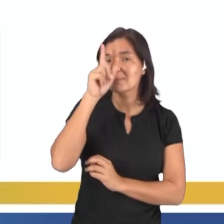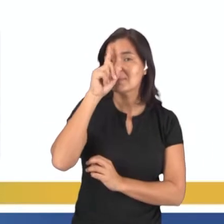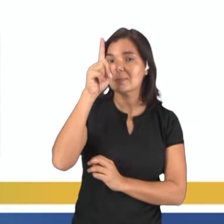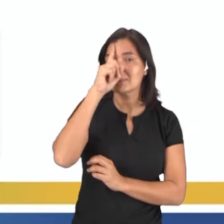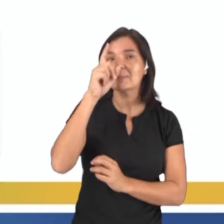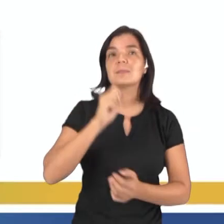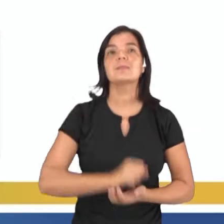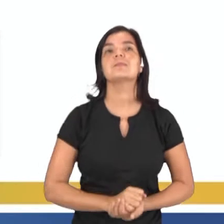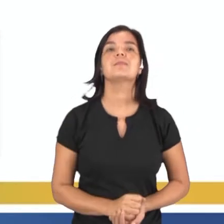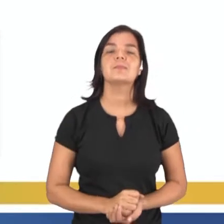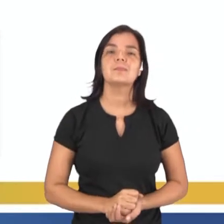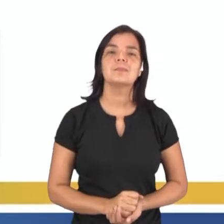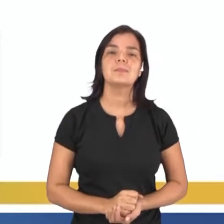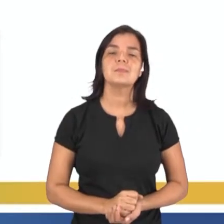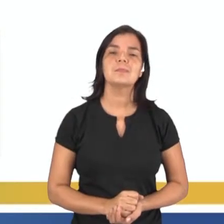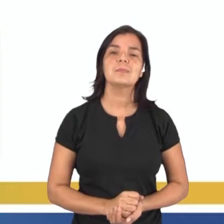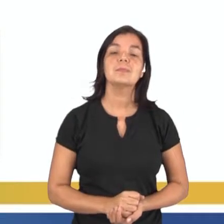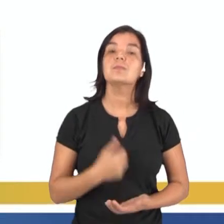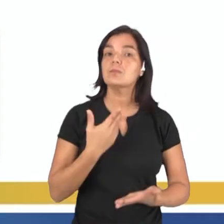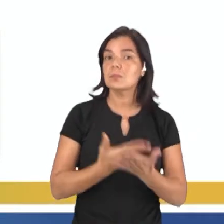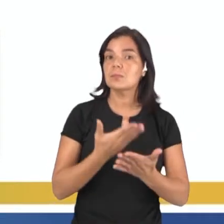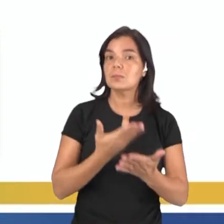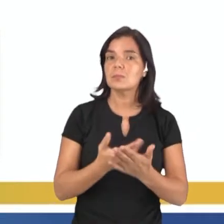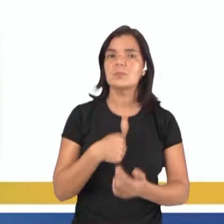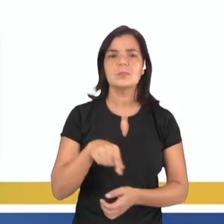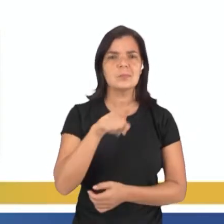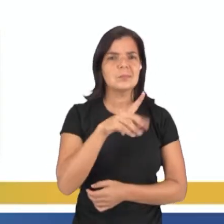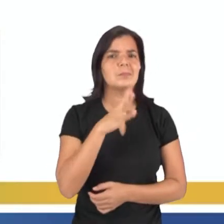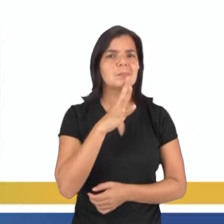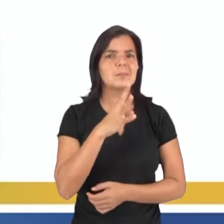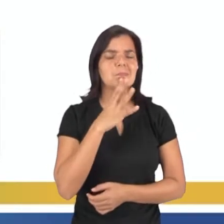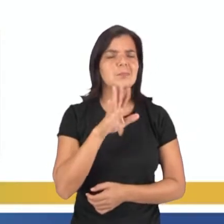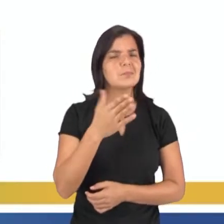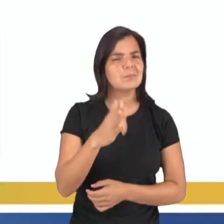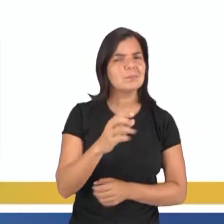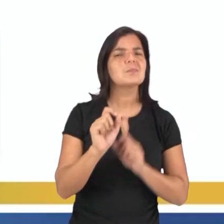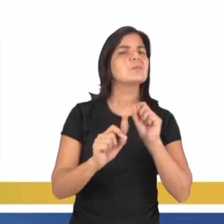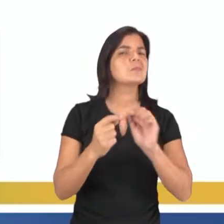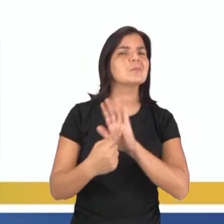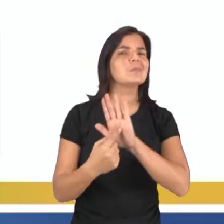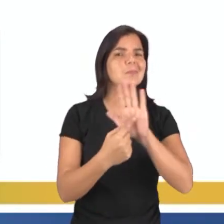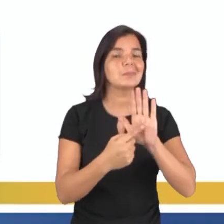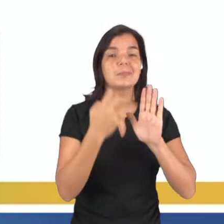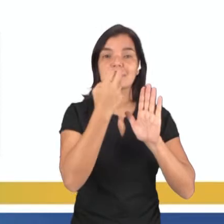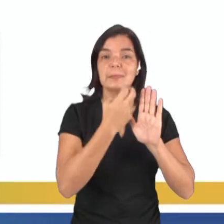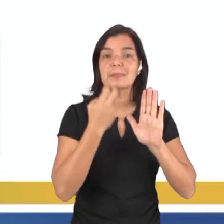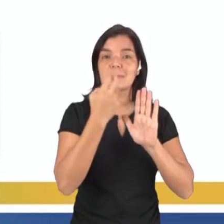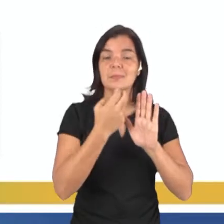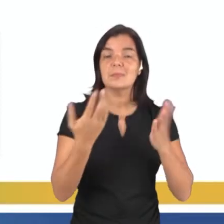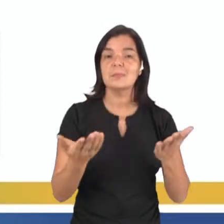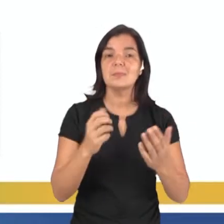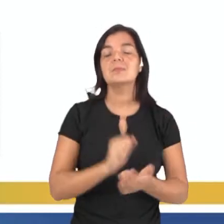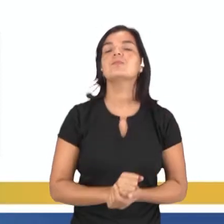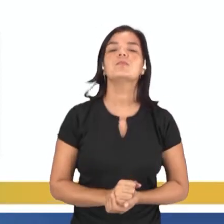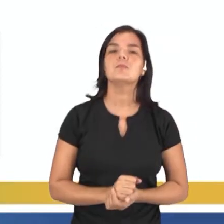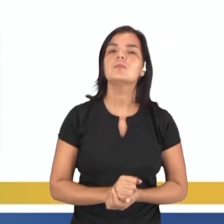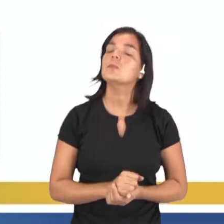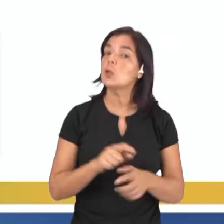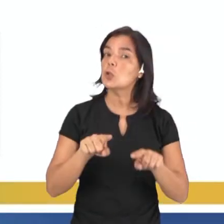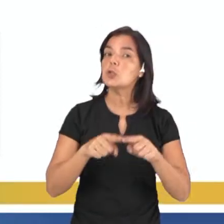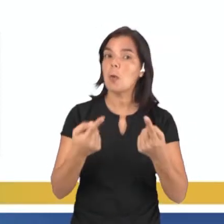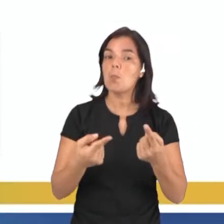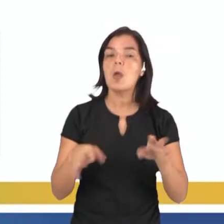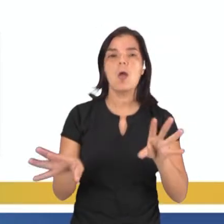dia. Nessa aula, você vai conhecer mais sobre essas apresentações orais e um recurso